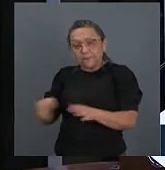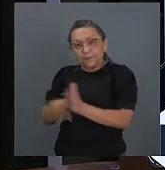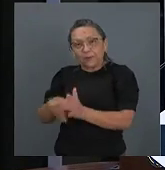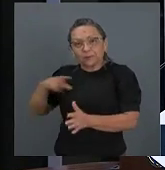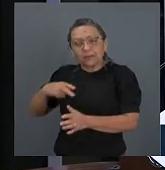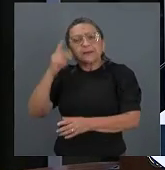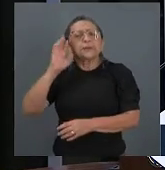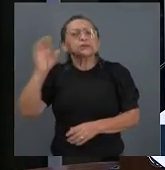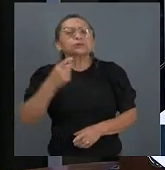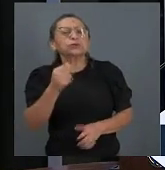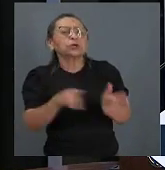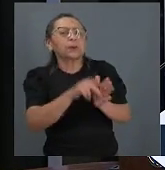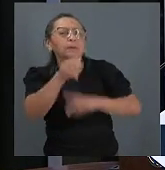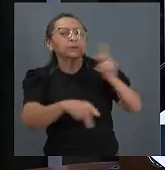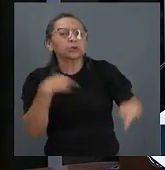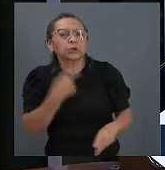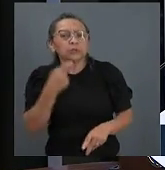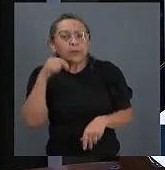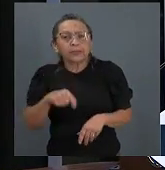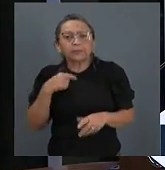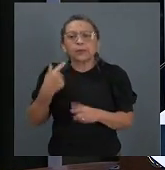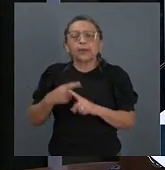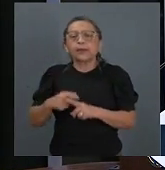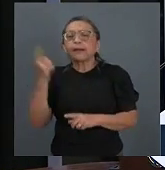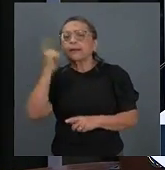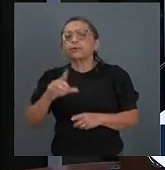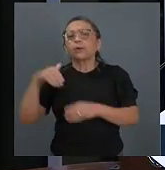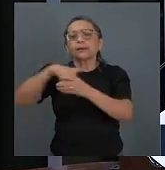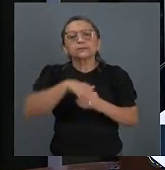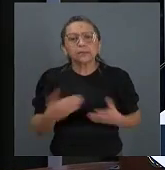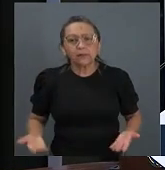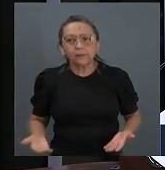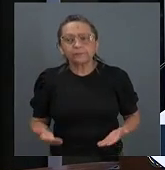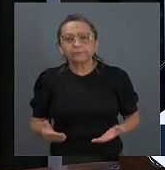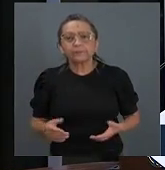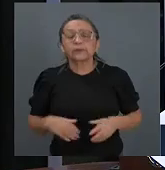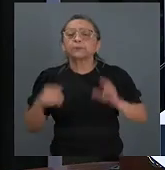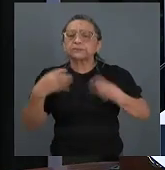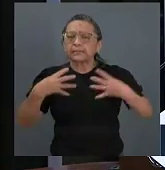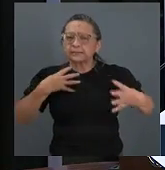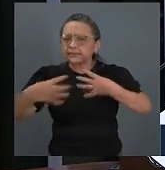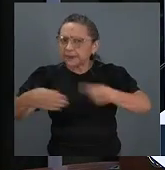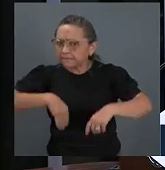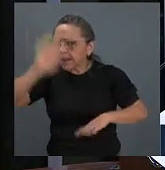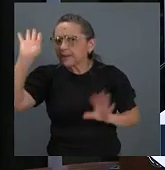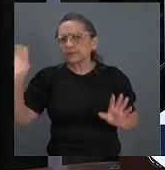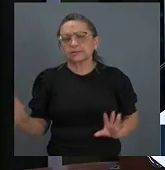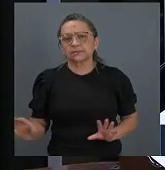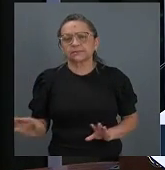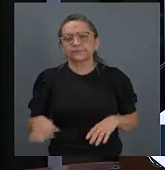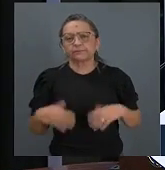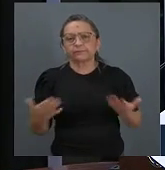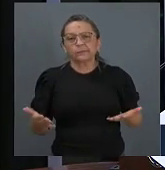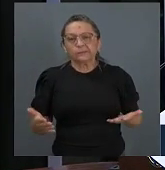o dinheiro da população que a gente está ali por um cargo eleito. A transparência tem que ser maior ainda, né?